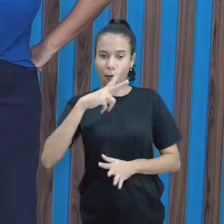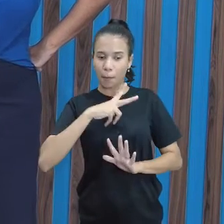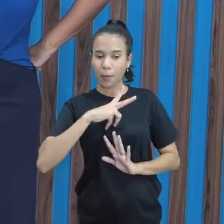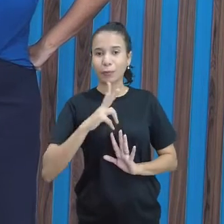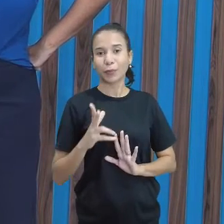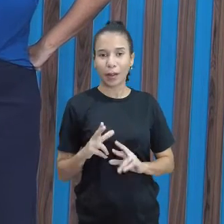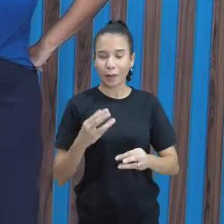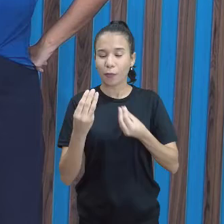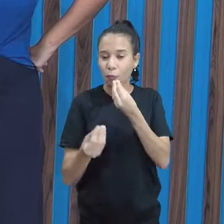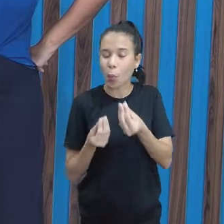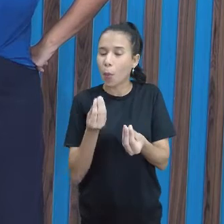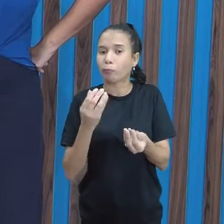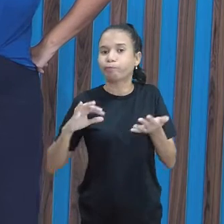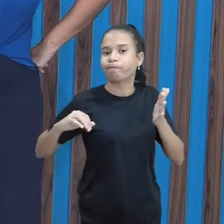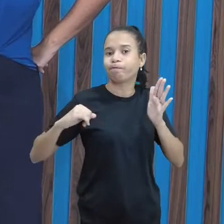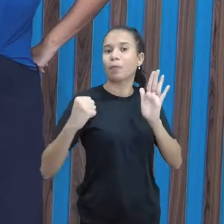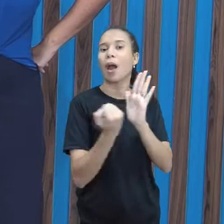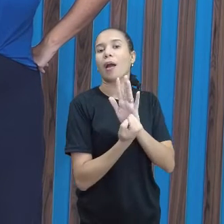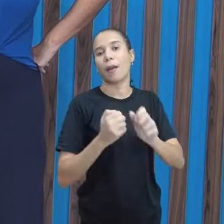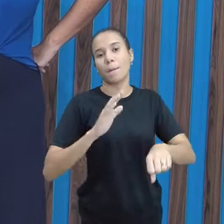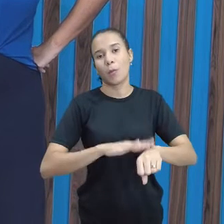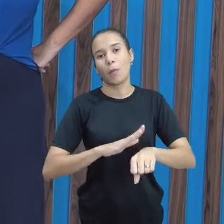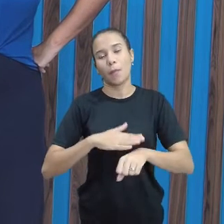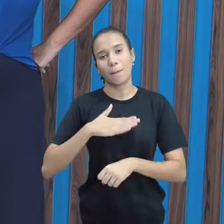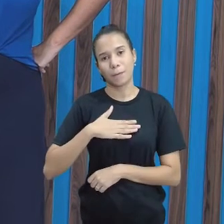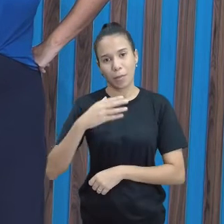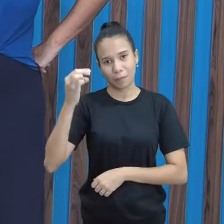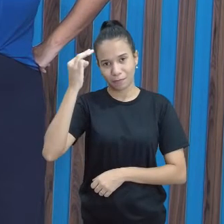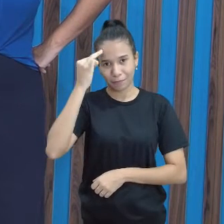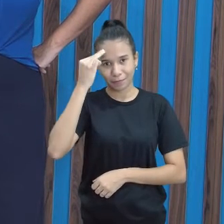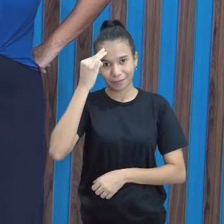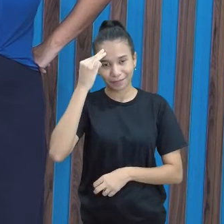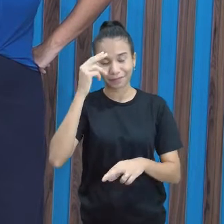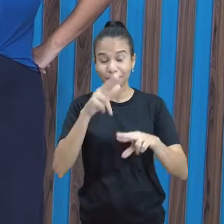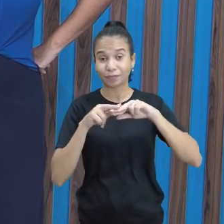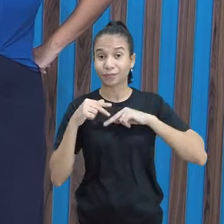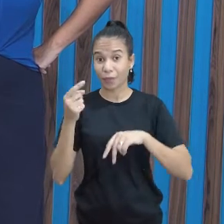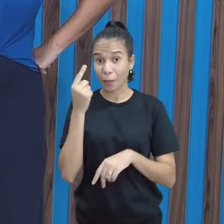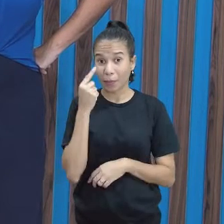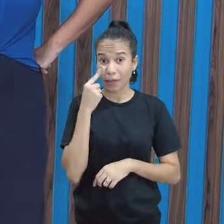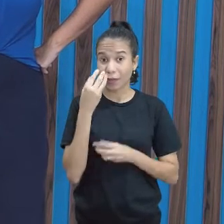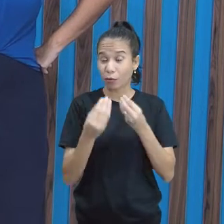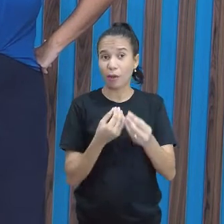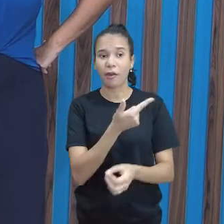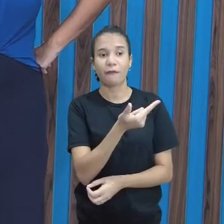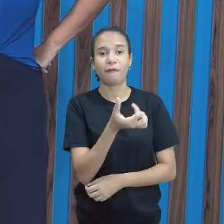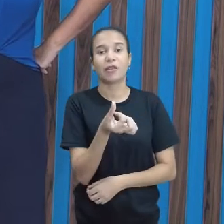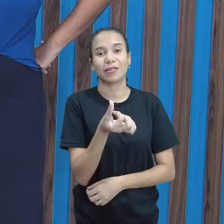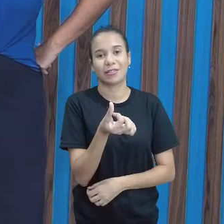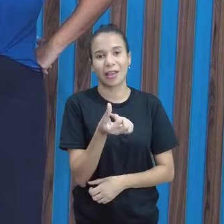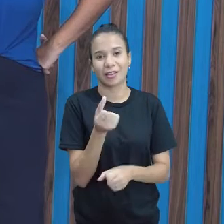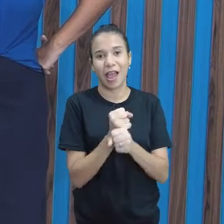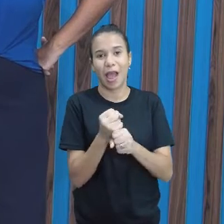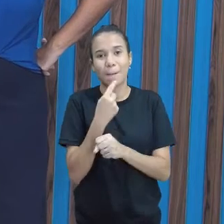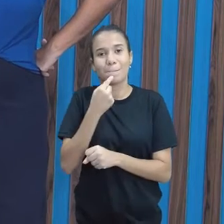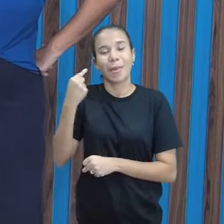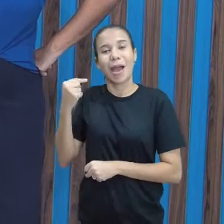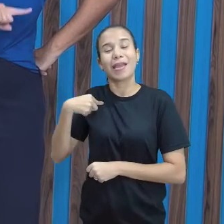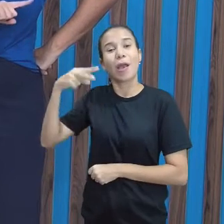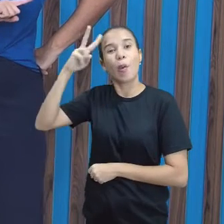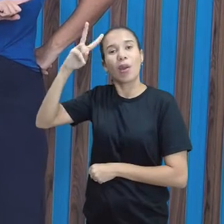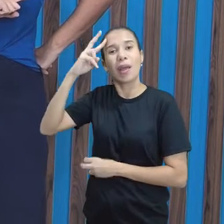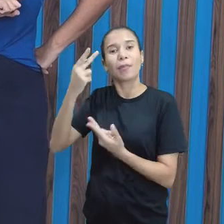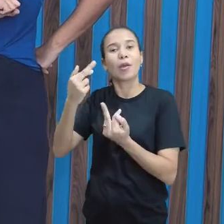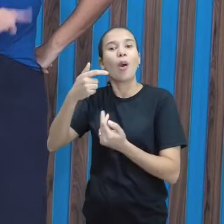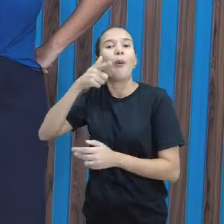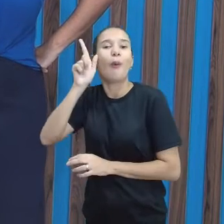particulares marcaram aquele momento na minha memória. E vejam, isso já faz 26 anos. E eu ainda lembro desse dia como se fosse